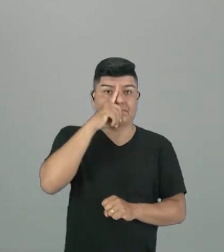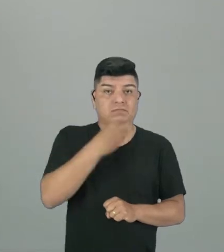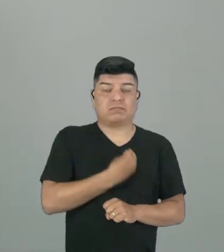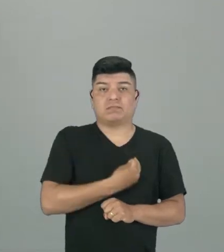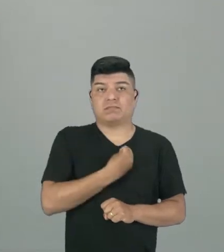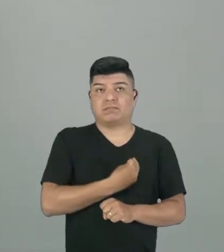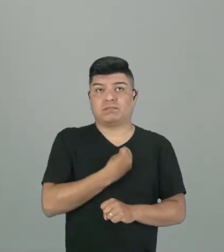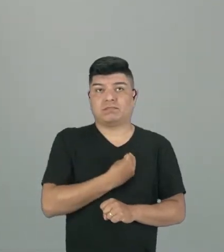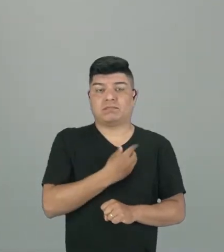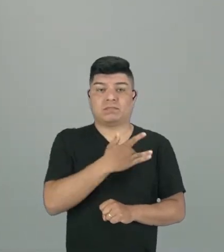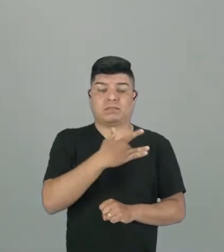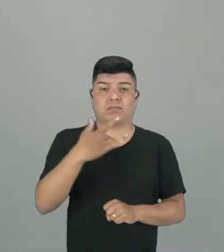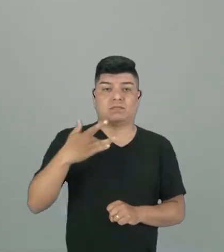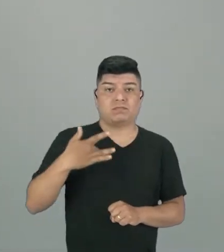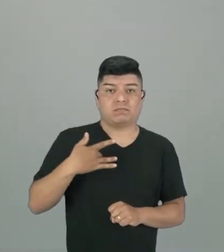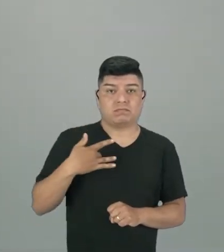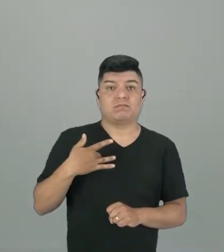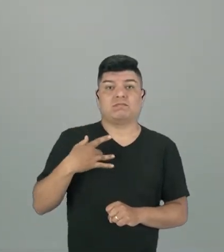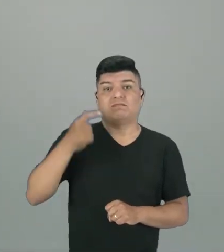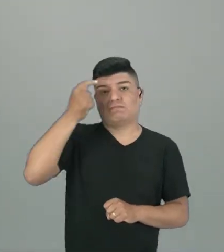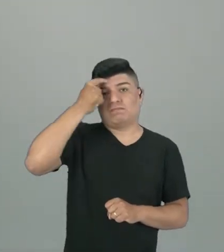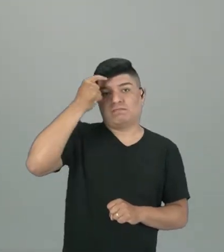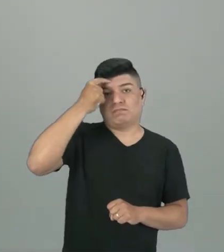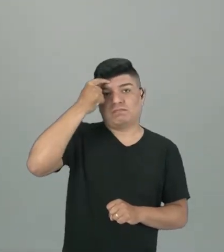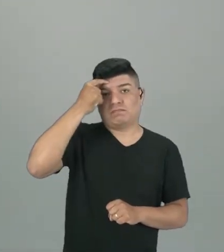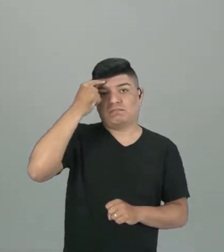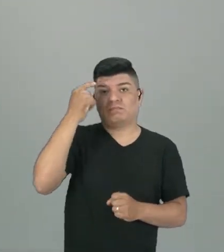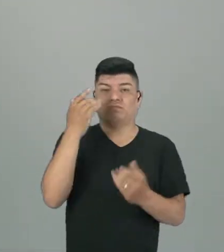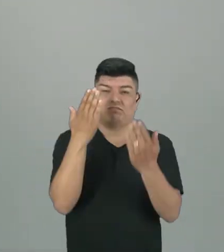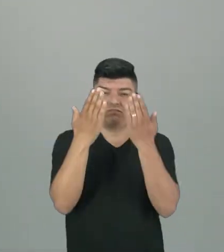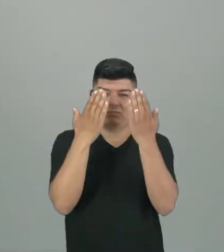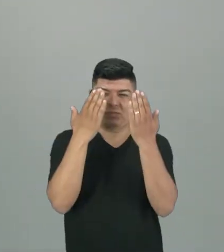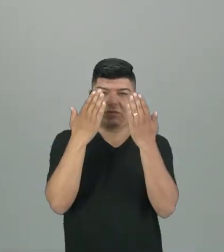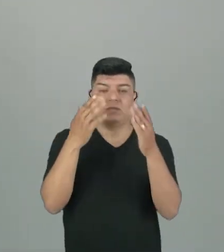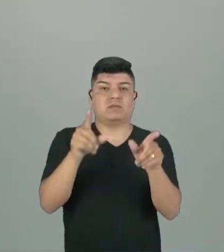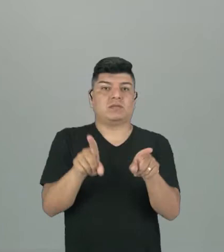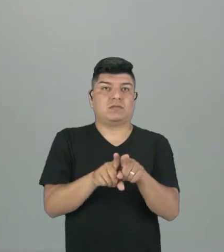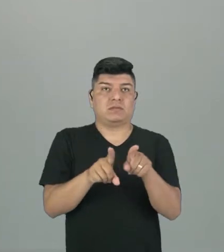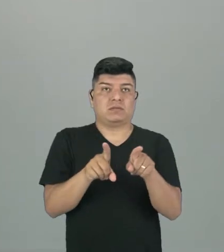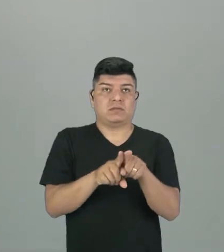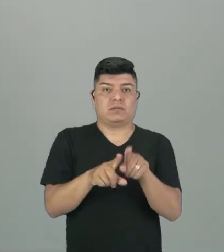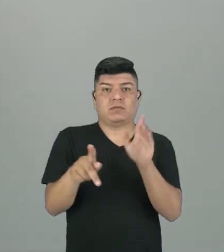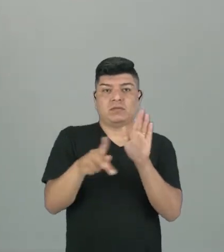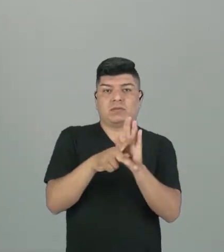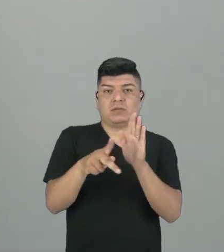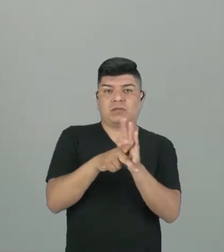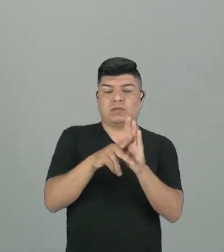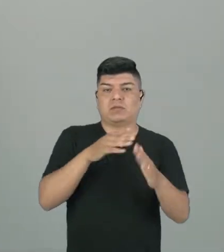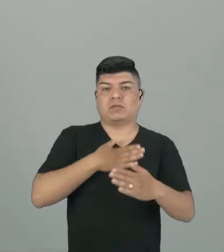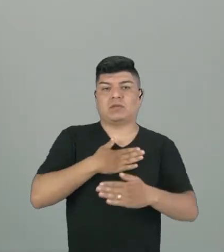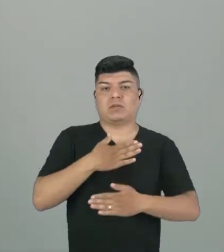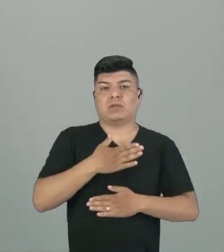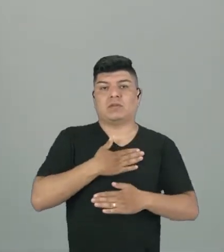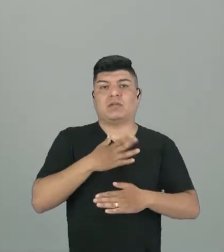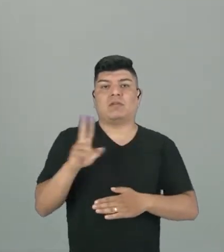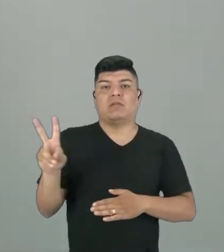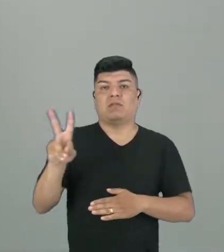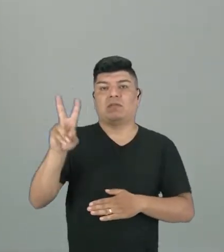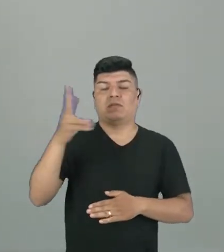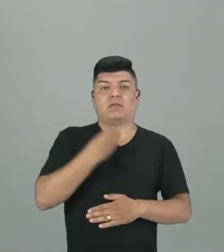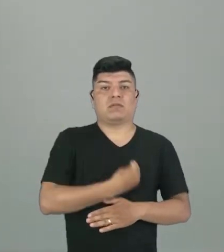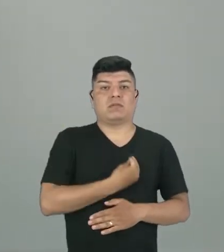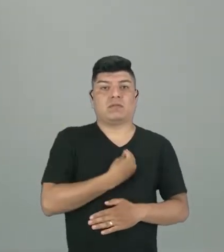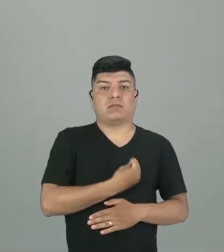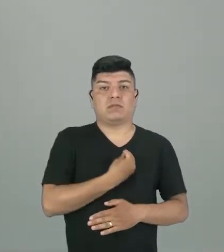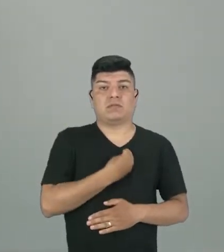são contra a saúde mental, a saúde psicológica, a saúde do próprio corpo. Então, a valorização da vida deve